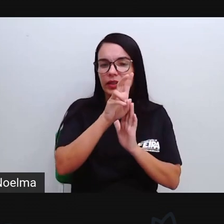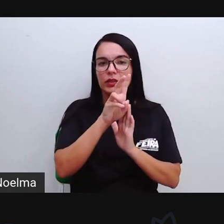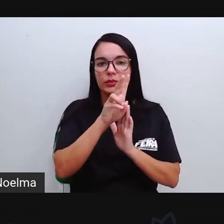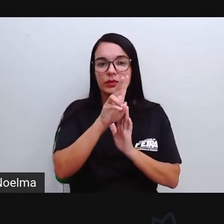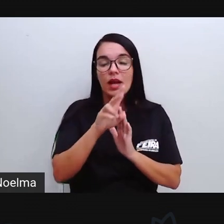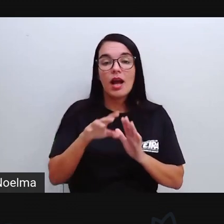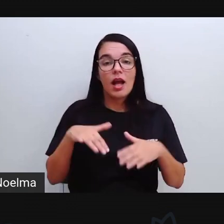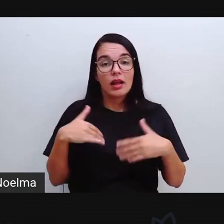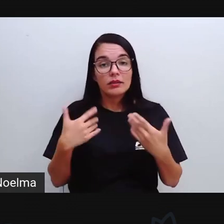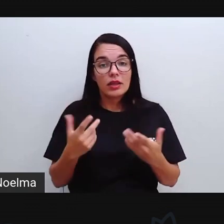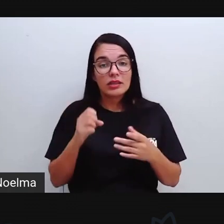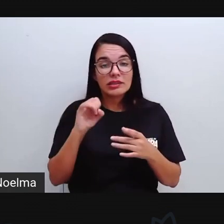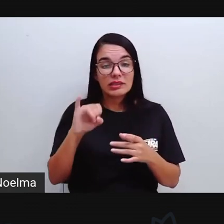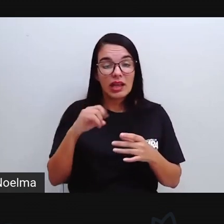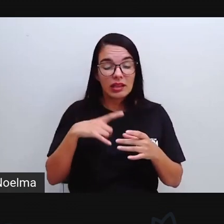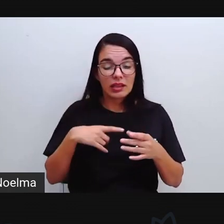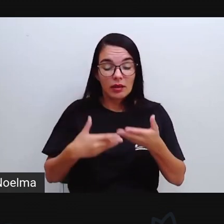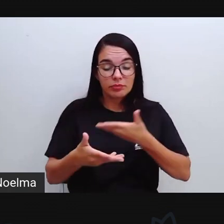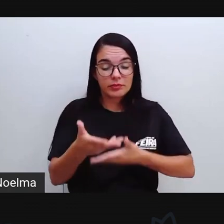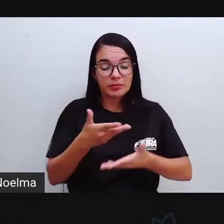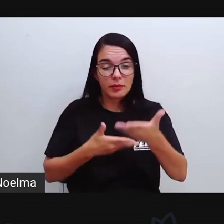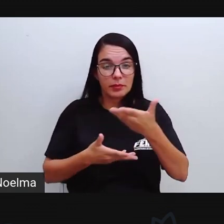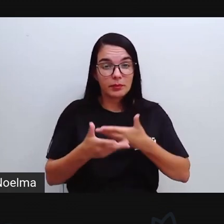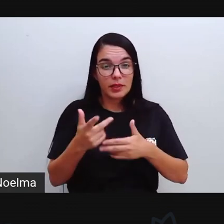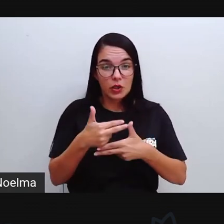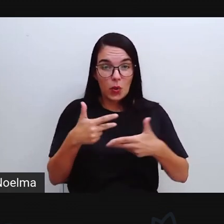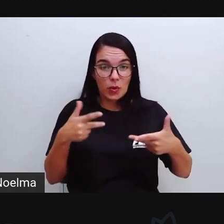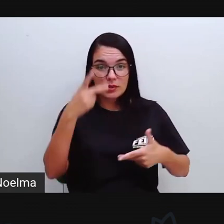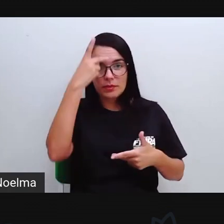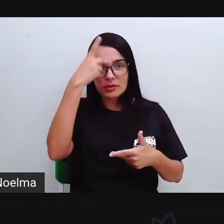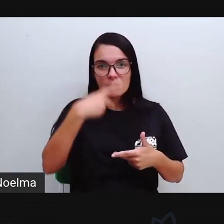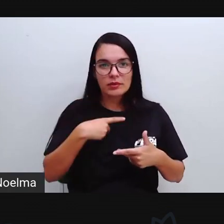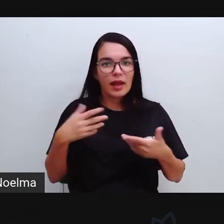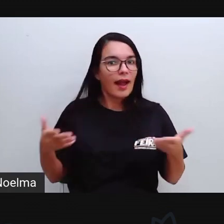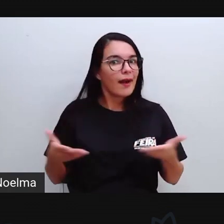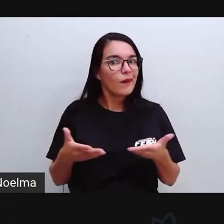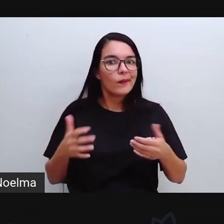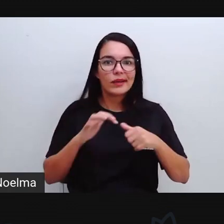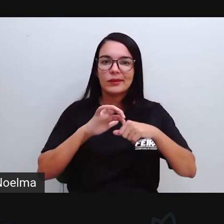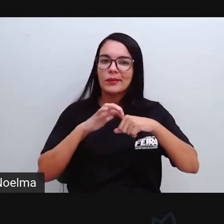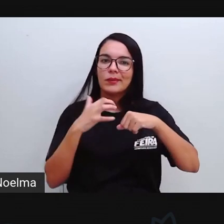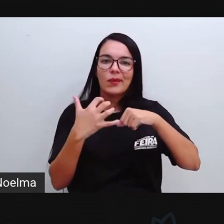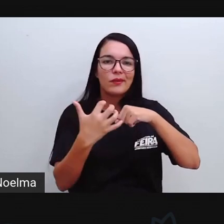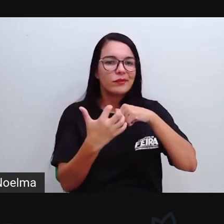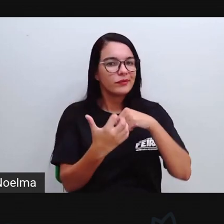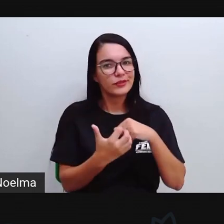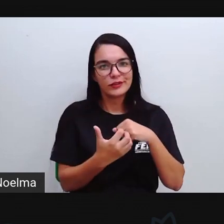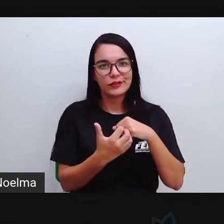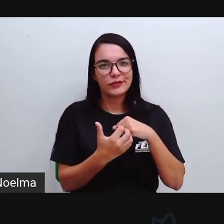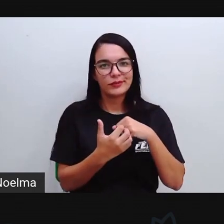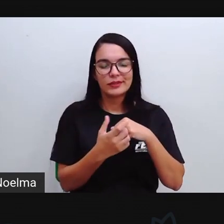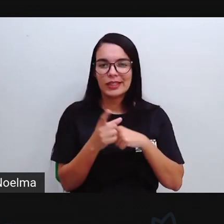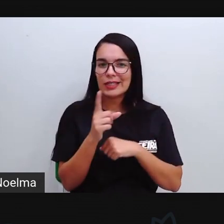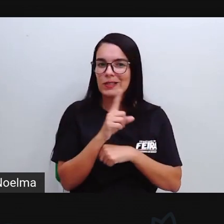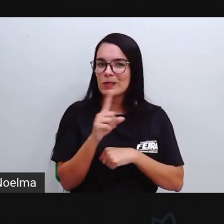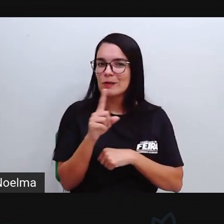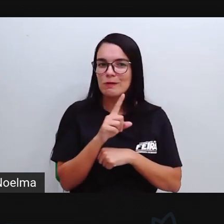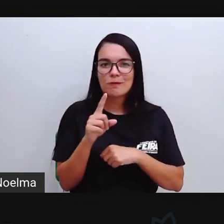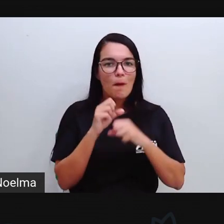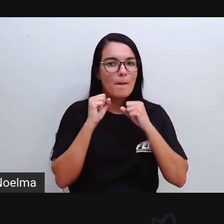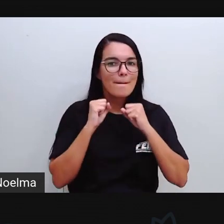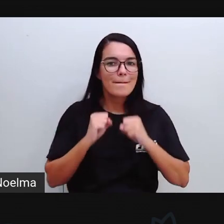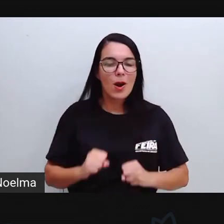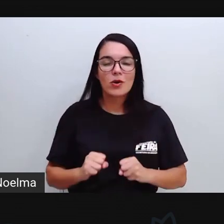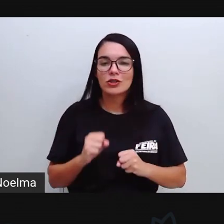adquirir a partir do compartilhamento de objetos pessoais. E agora, então, em plena pandemia, né? Em época